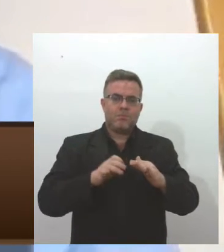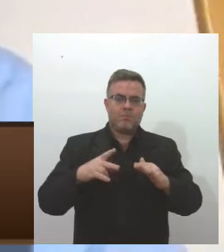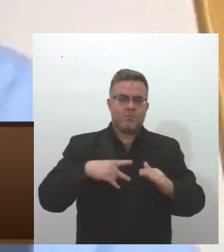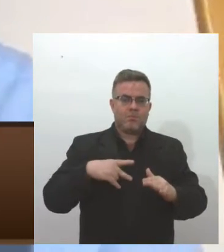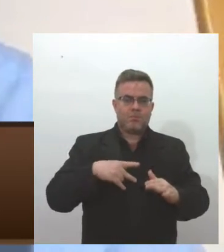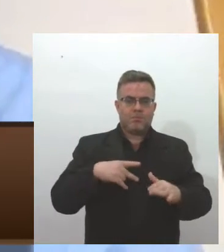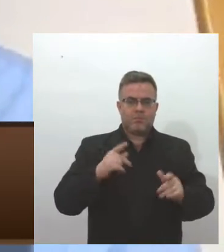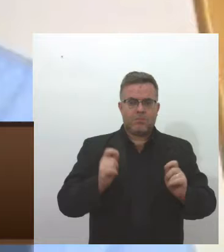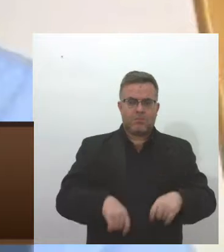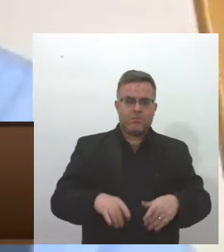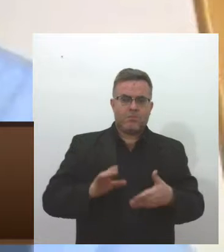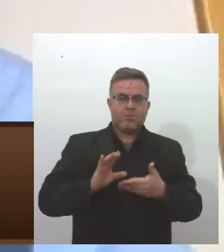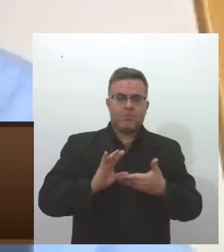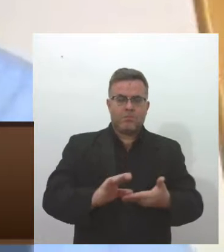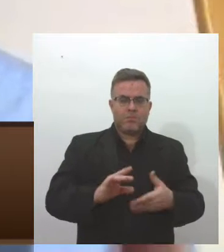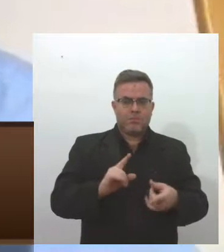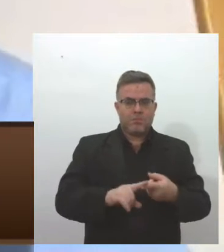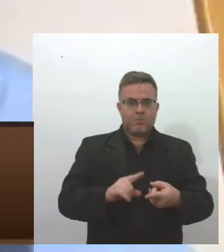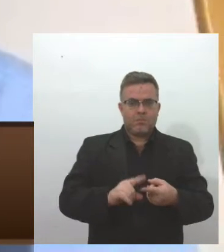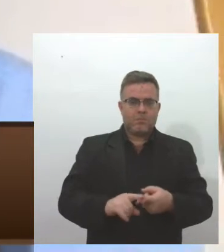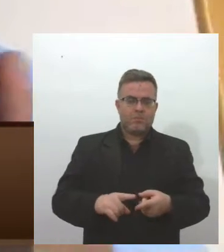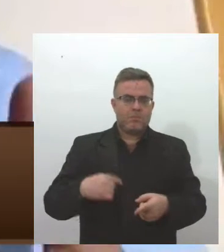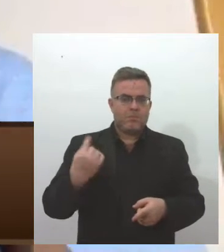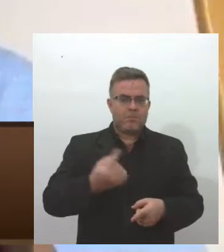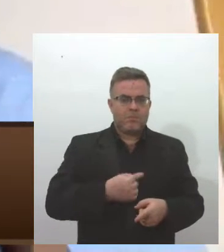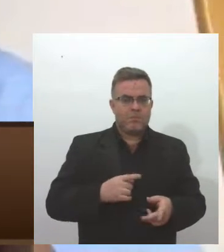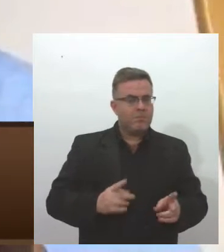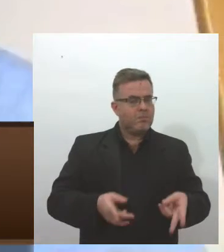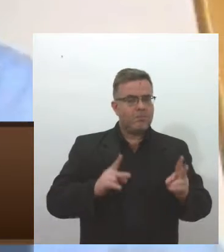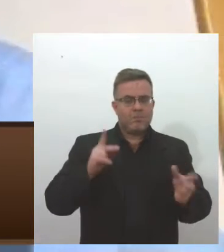investimentos, e o que a gente tem feito